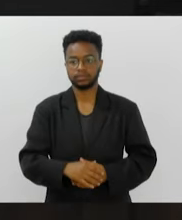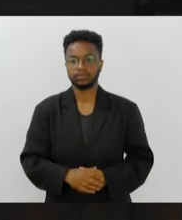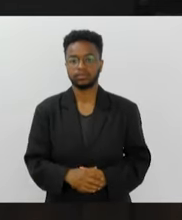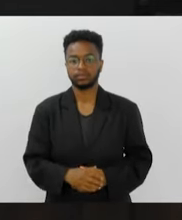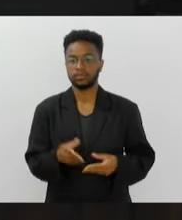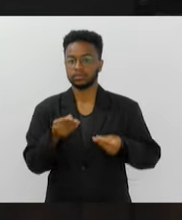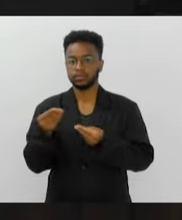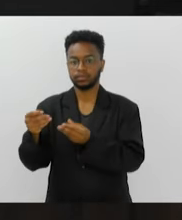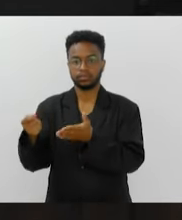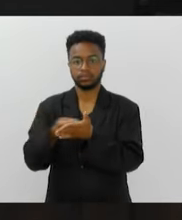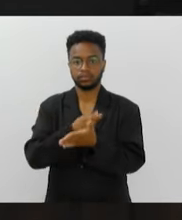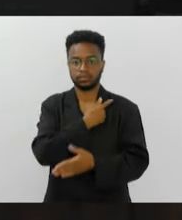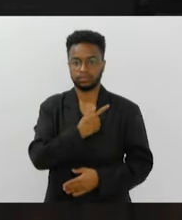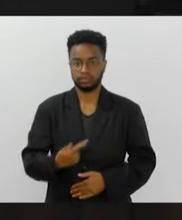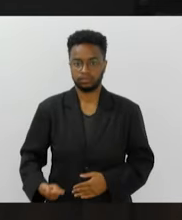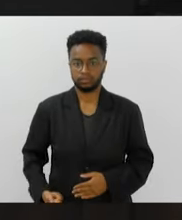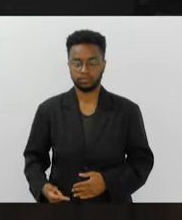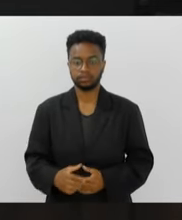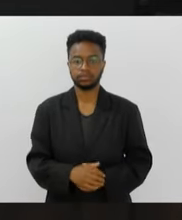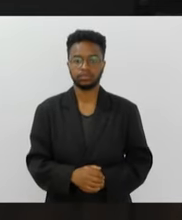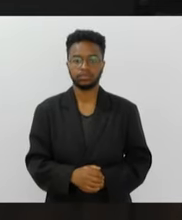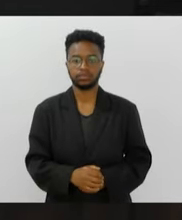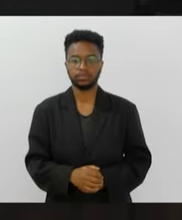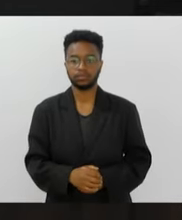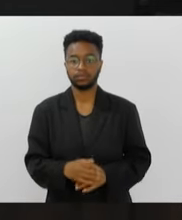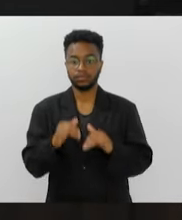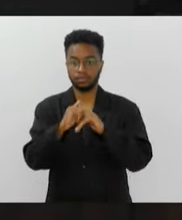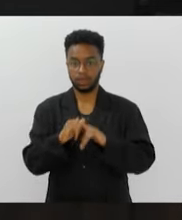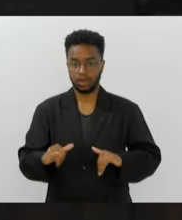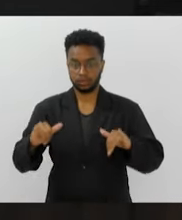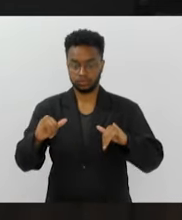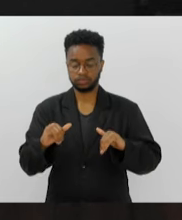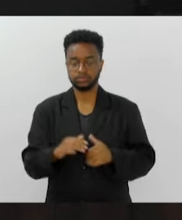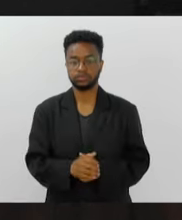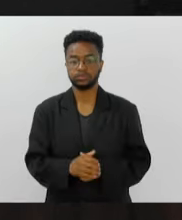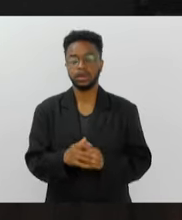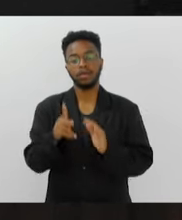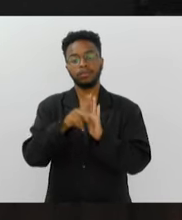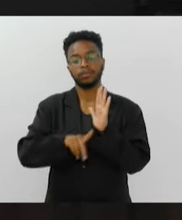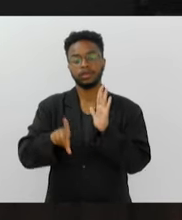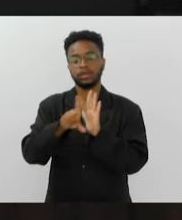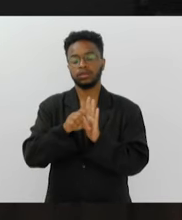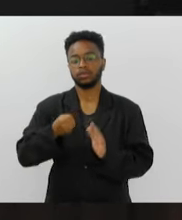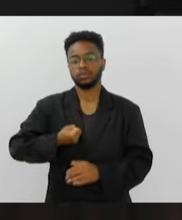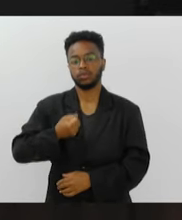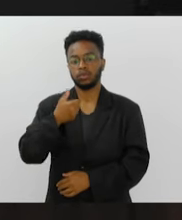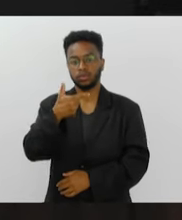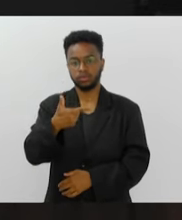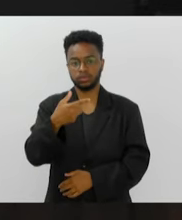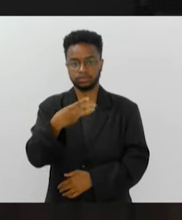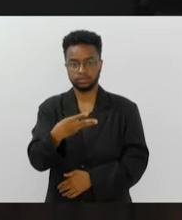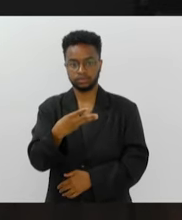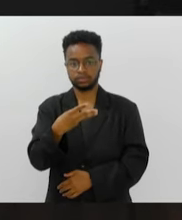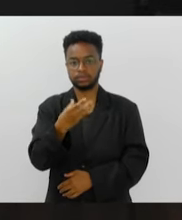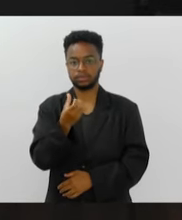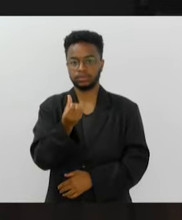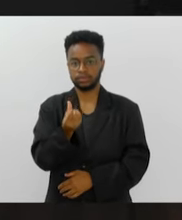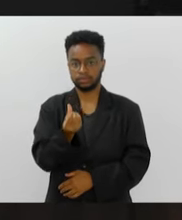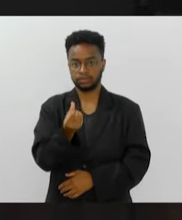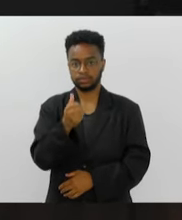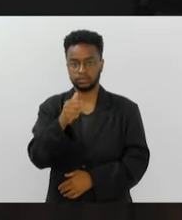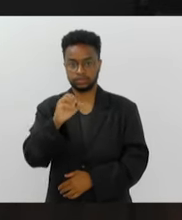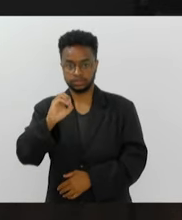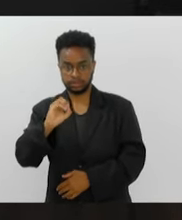vai autógrafo anuncio projeto de lei número 2360